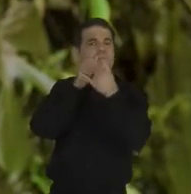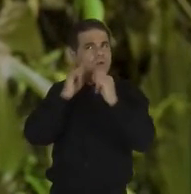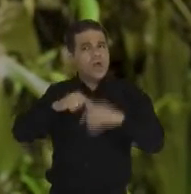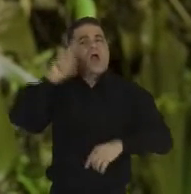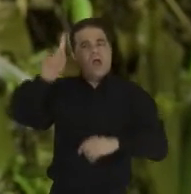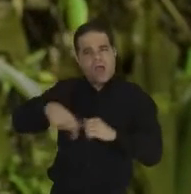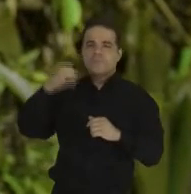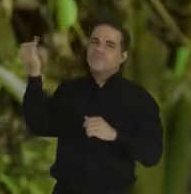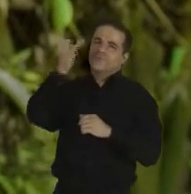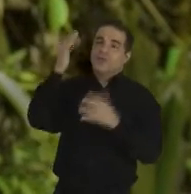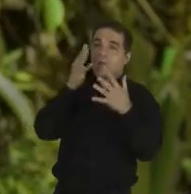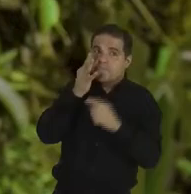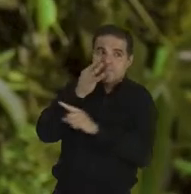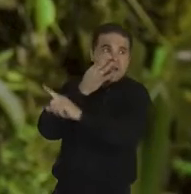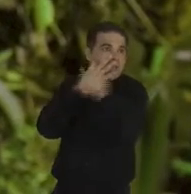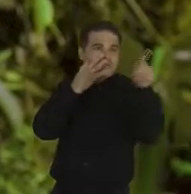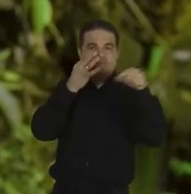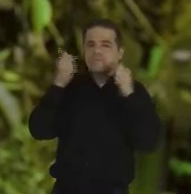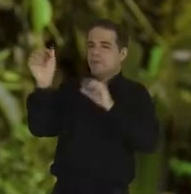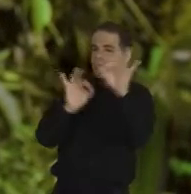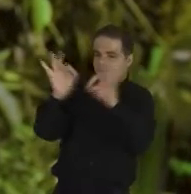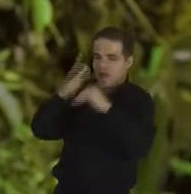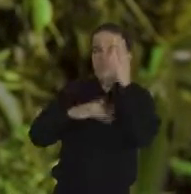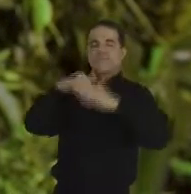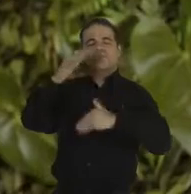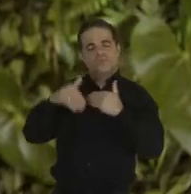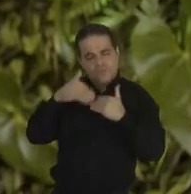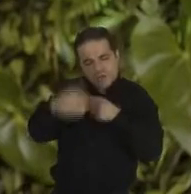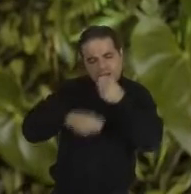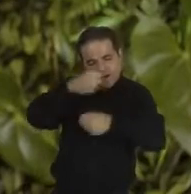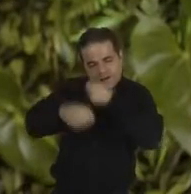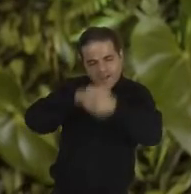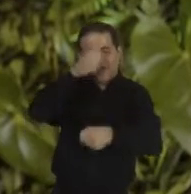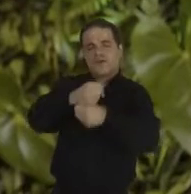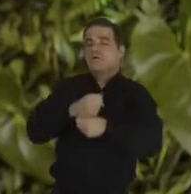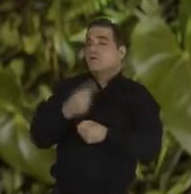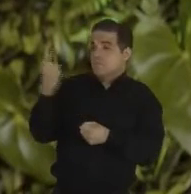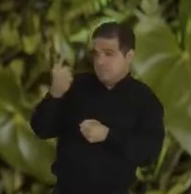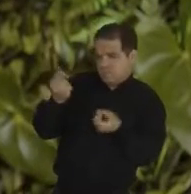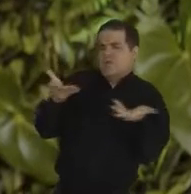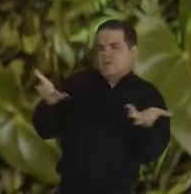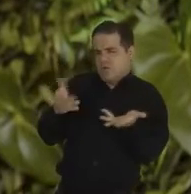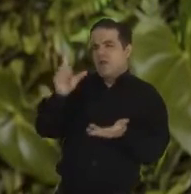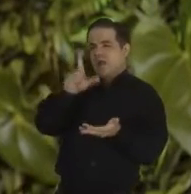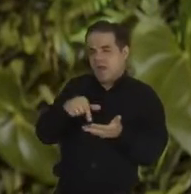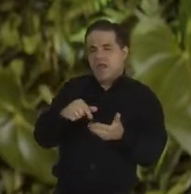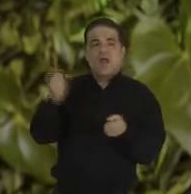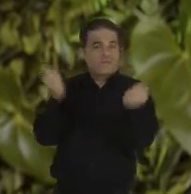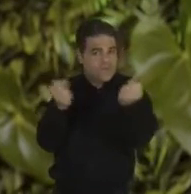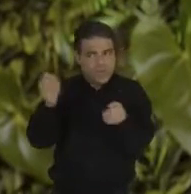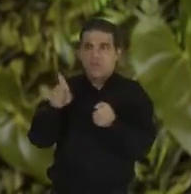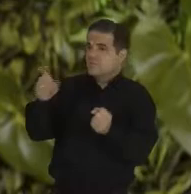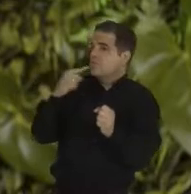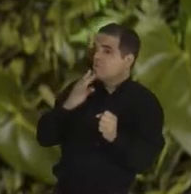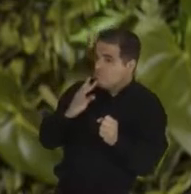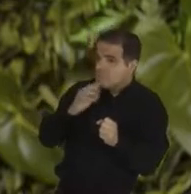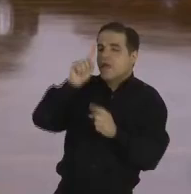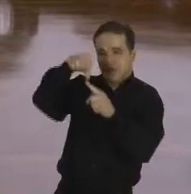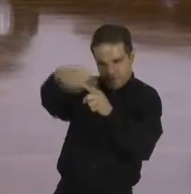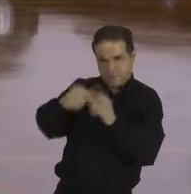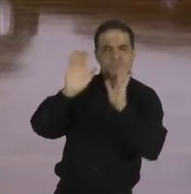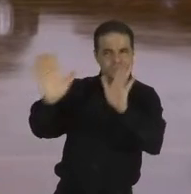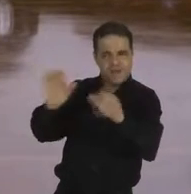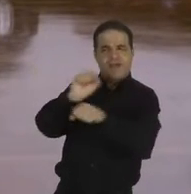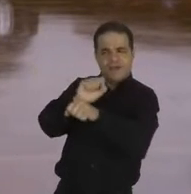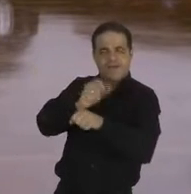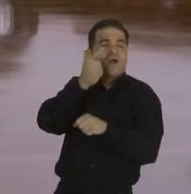tão importante e tão presente no nosso plano produto para os próximos anos primeiro passo logicamente ao veículo que vocês vão conhecer já